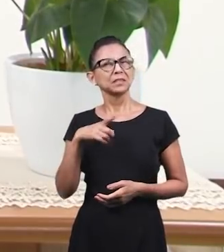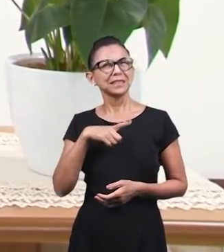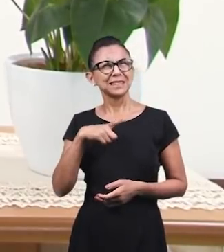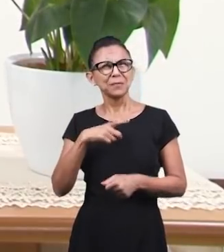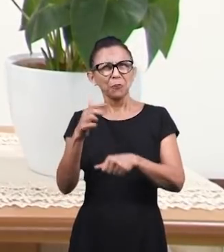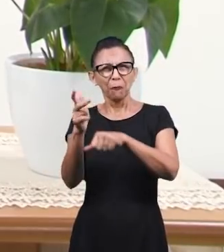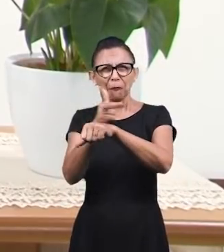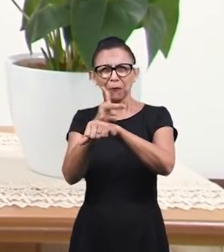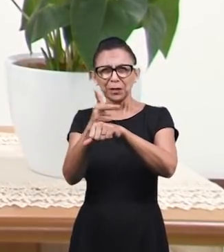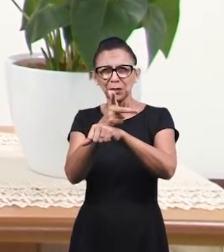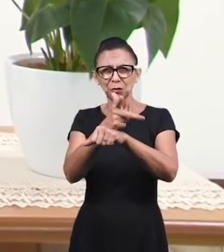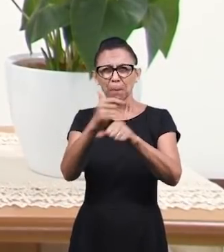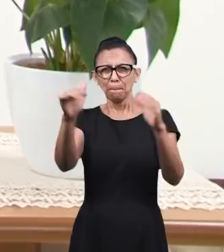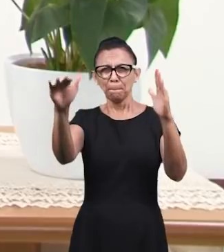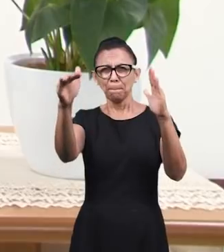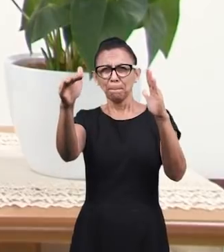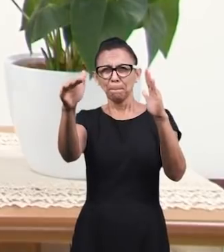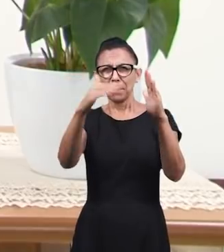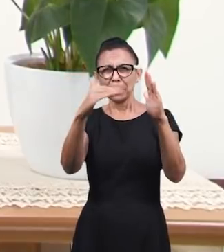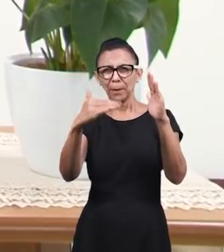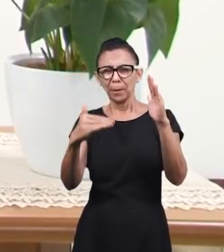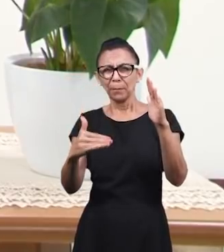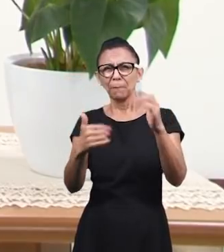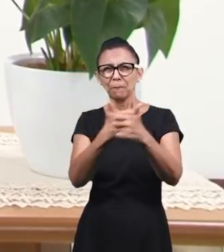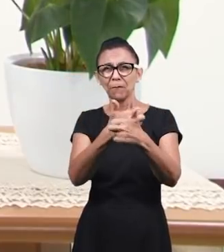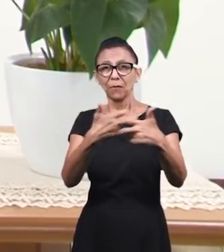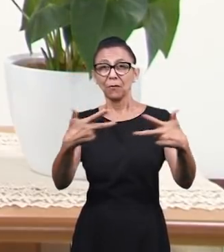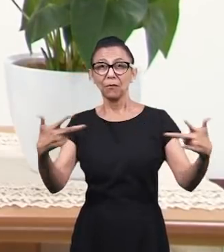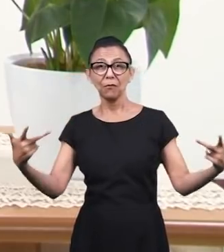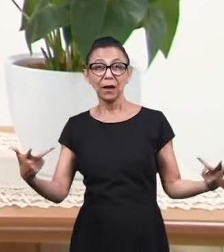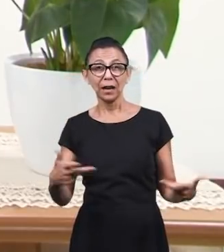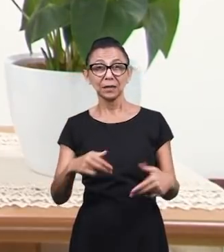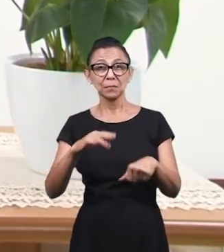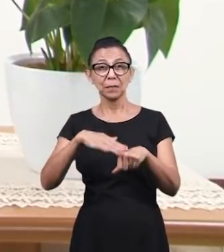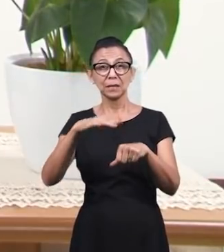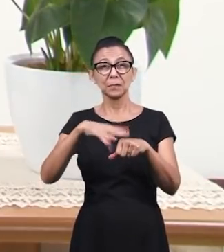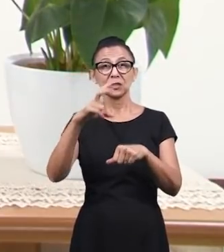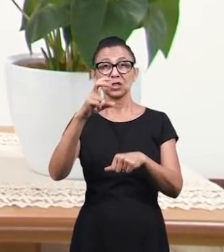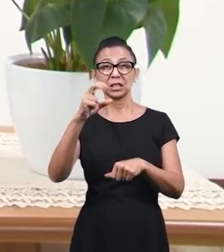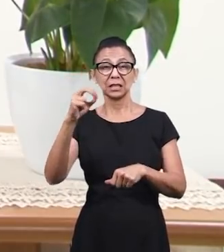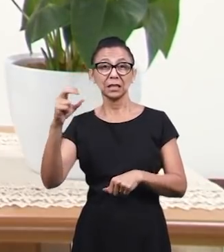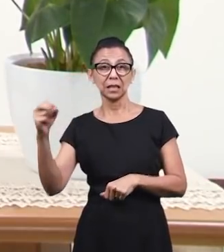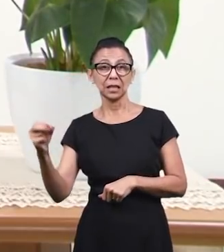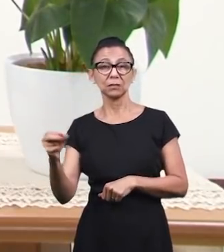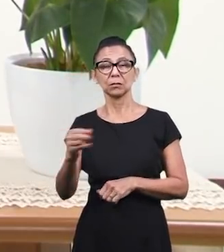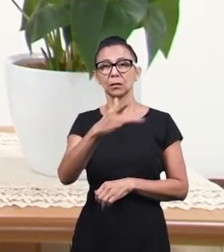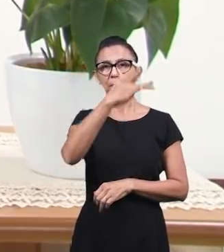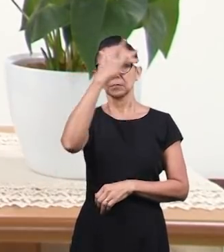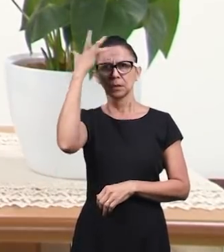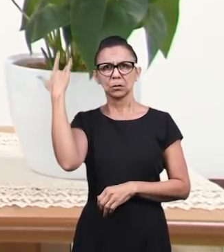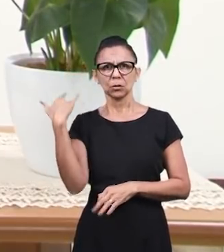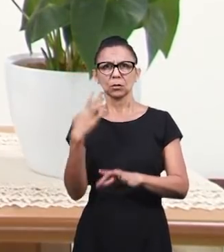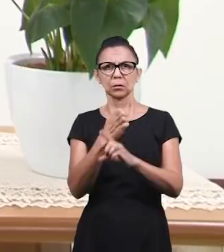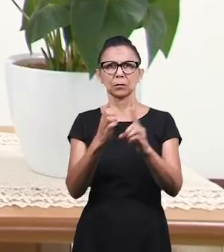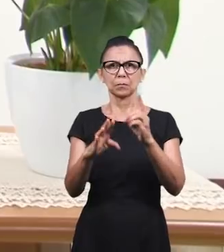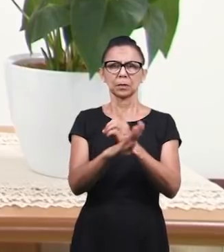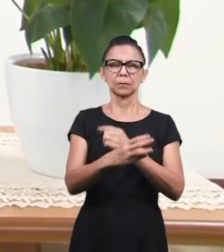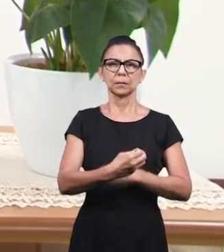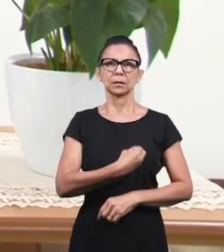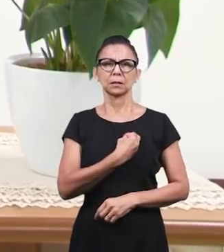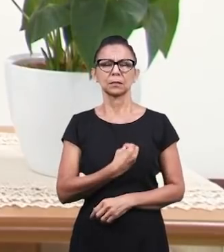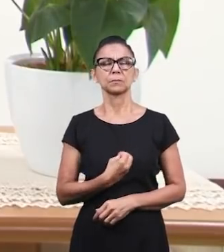mais de 500 vídeos do Brasil e do exterior, com os irmãos participando da nossa escola bíblica dominical,